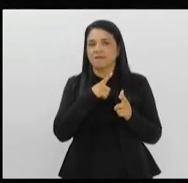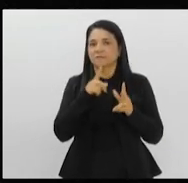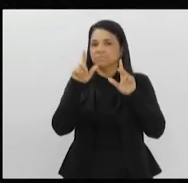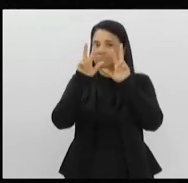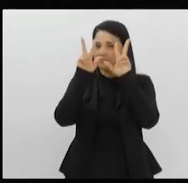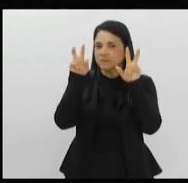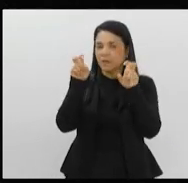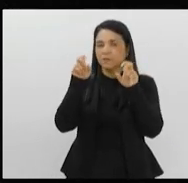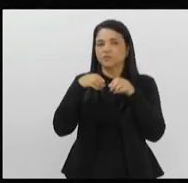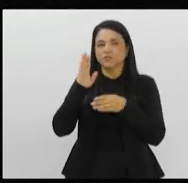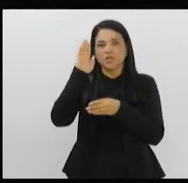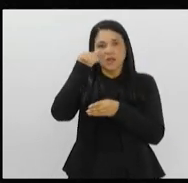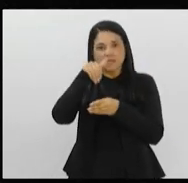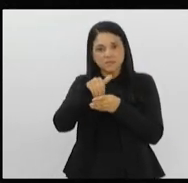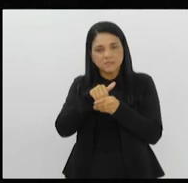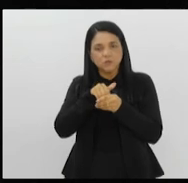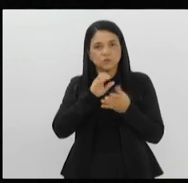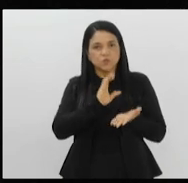de conselhos,